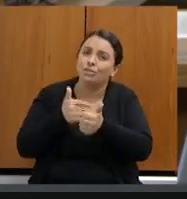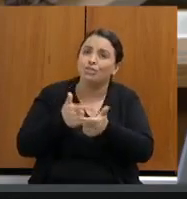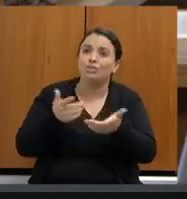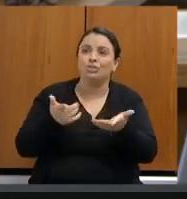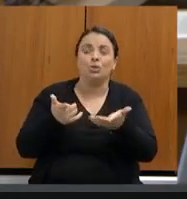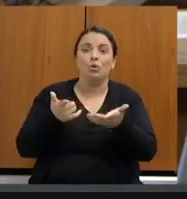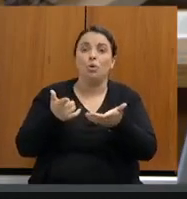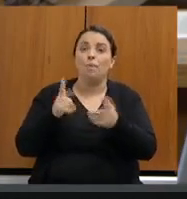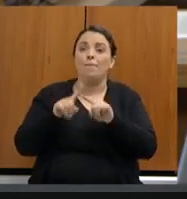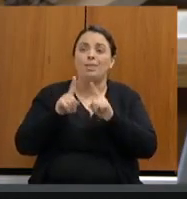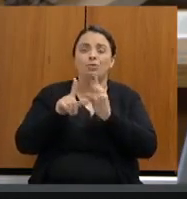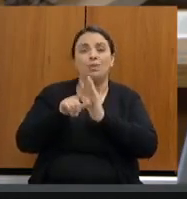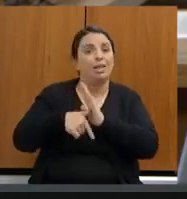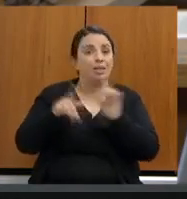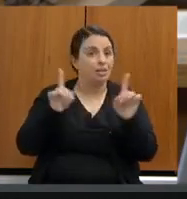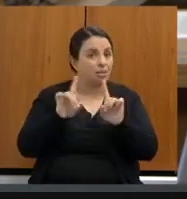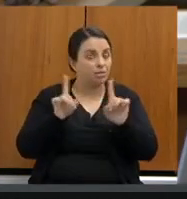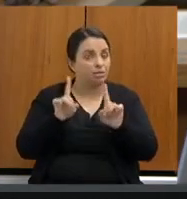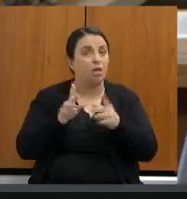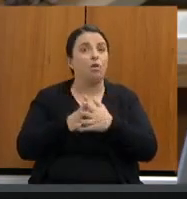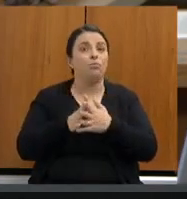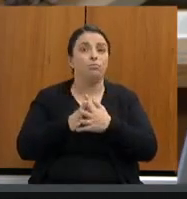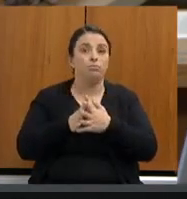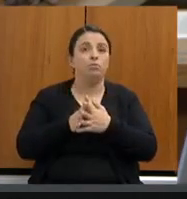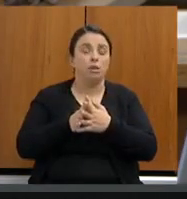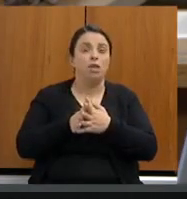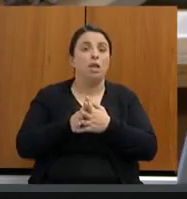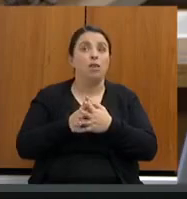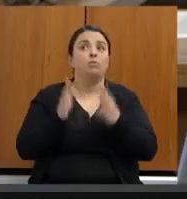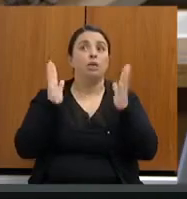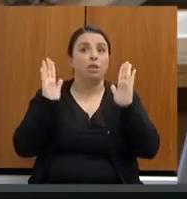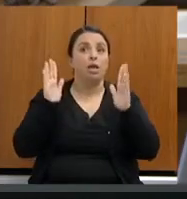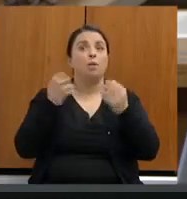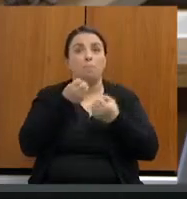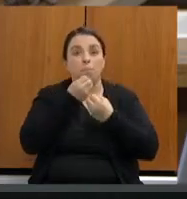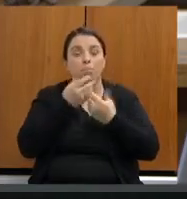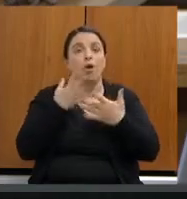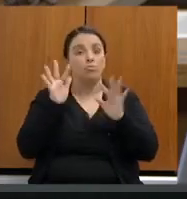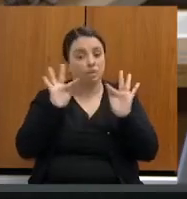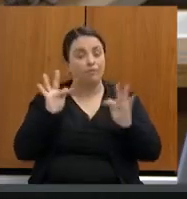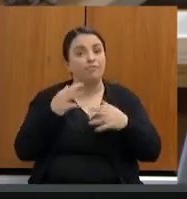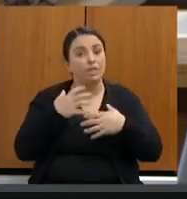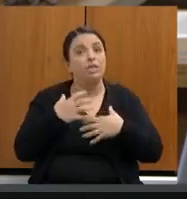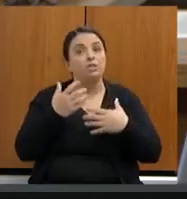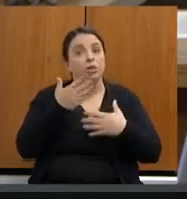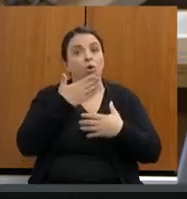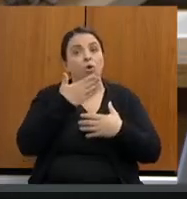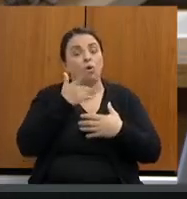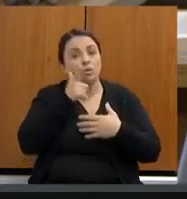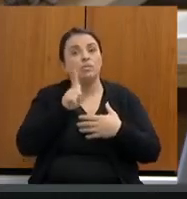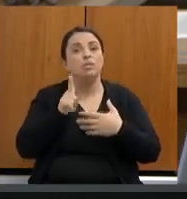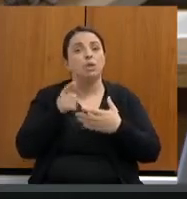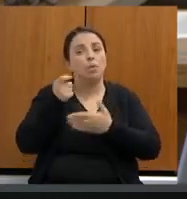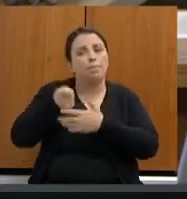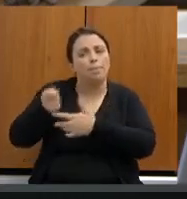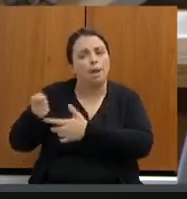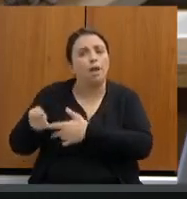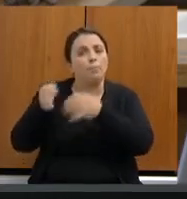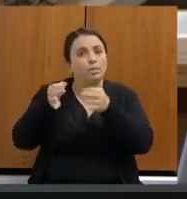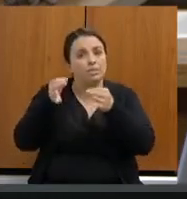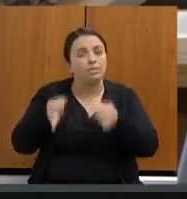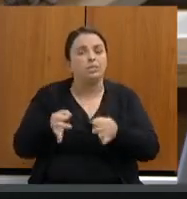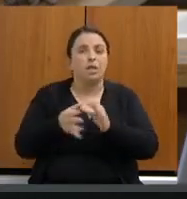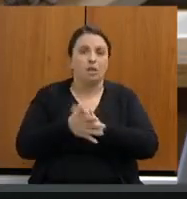muita coisa parada não e felizmente a coisa melhorou em relação à ao financeiro com que